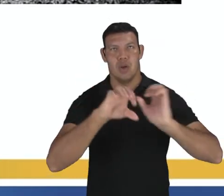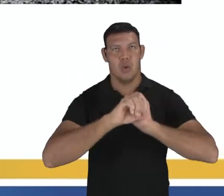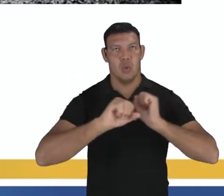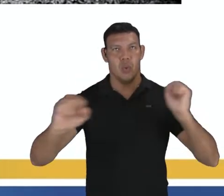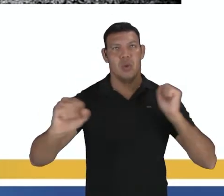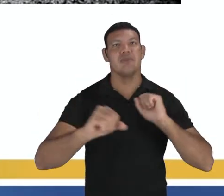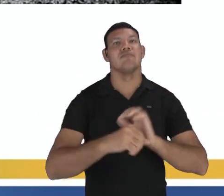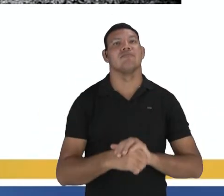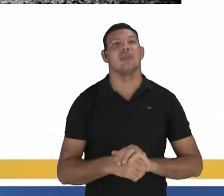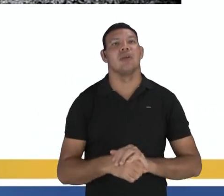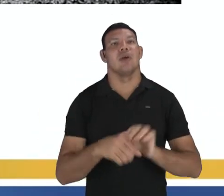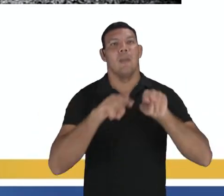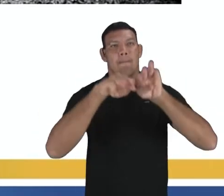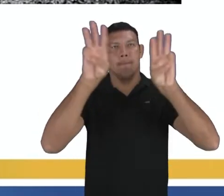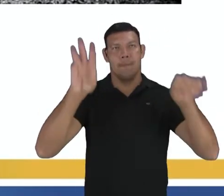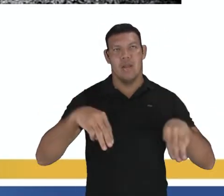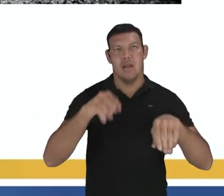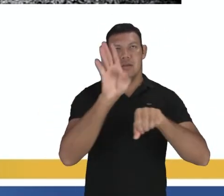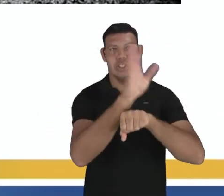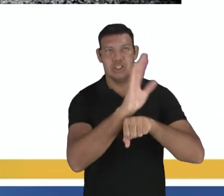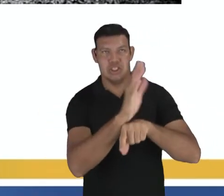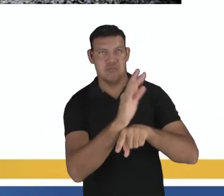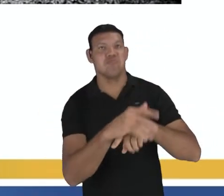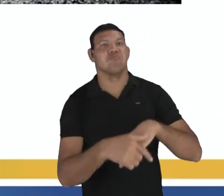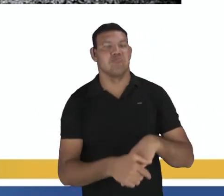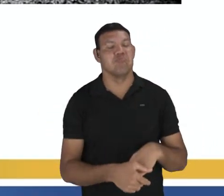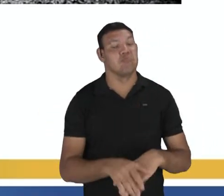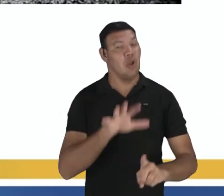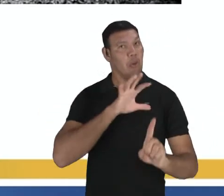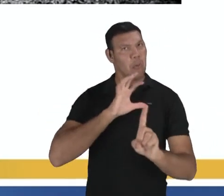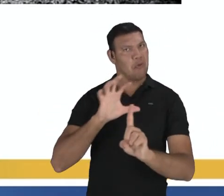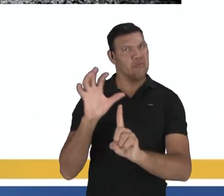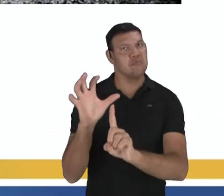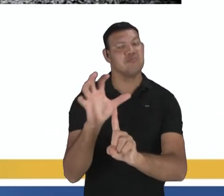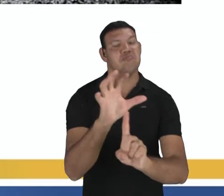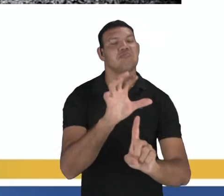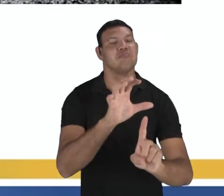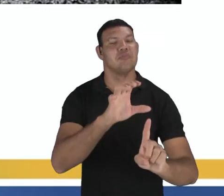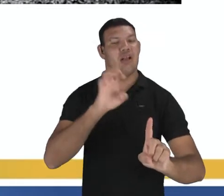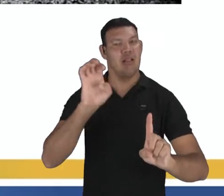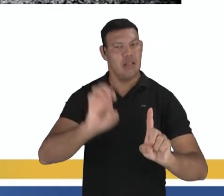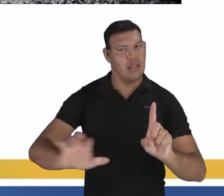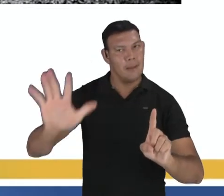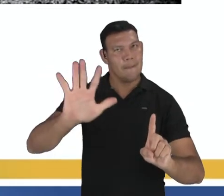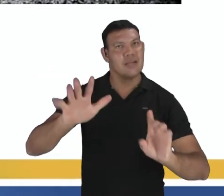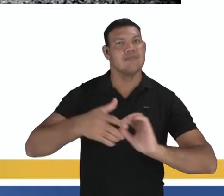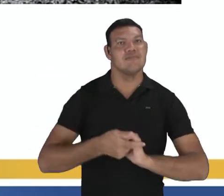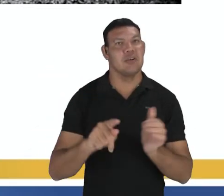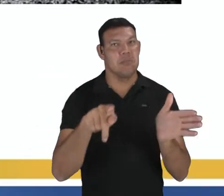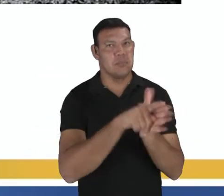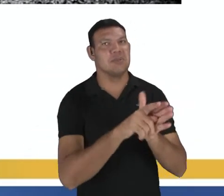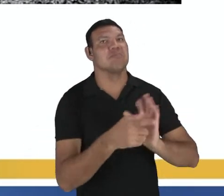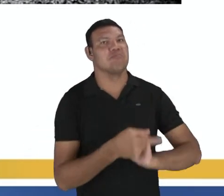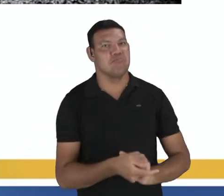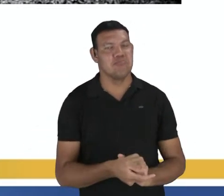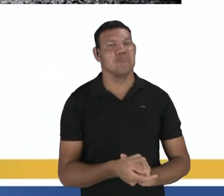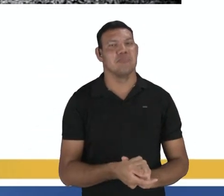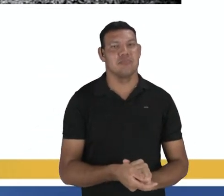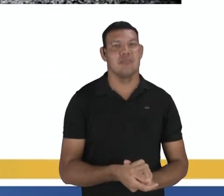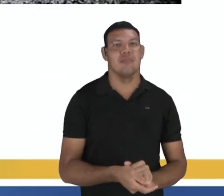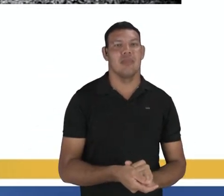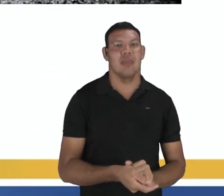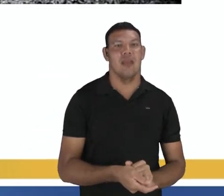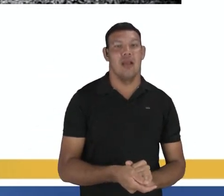aí Manaus e Belém, vão ser cidades que vão receber essa produção, né? E vão aí vender para as